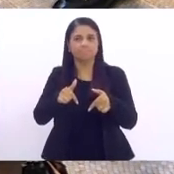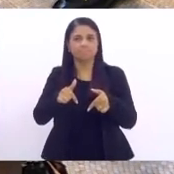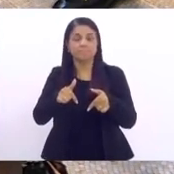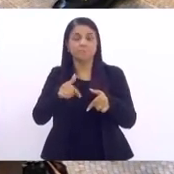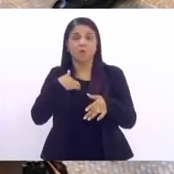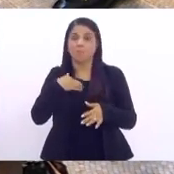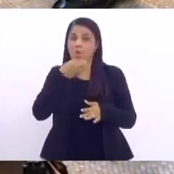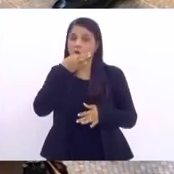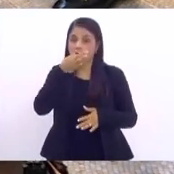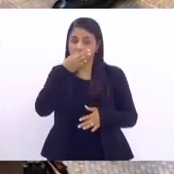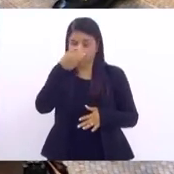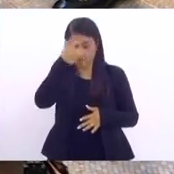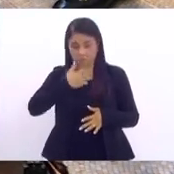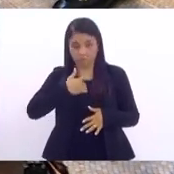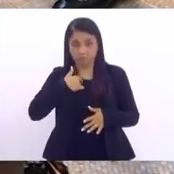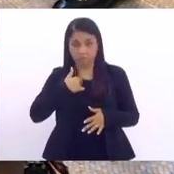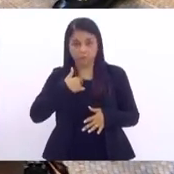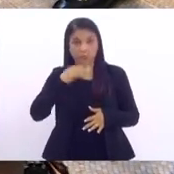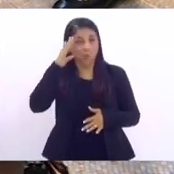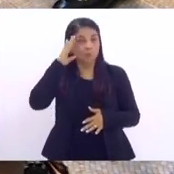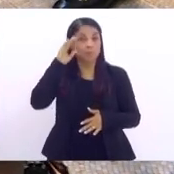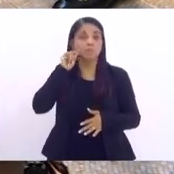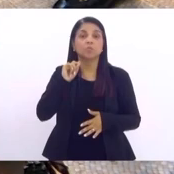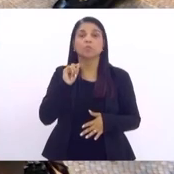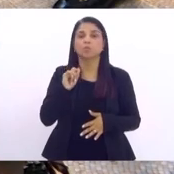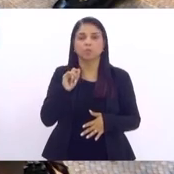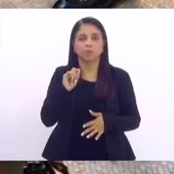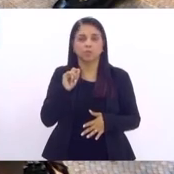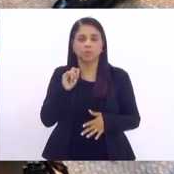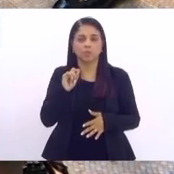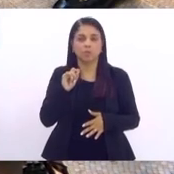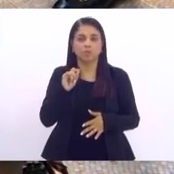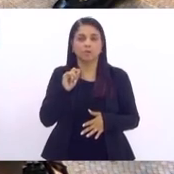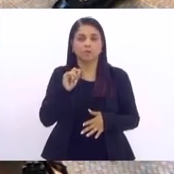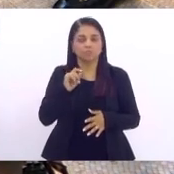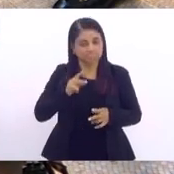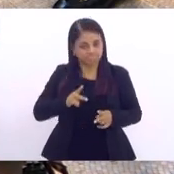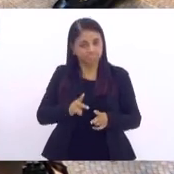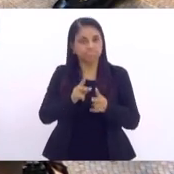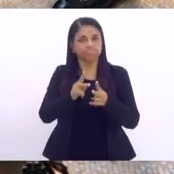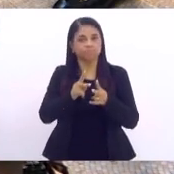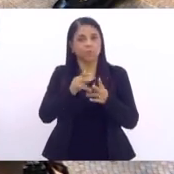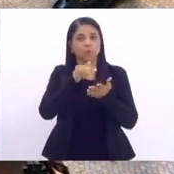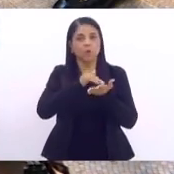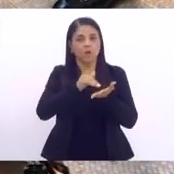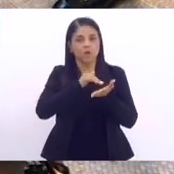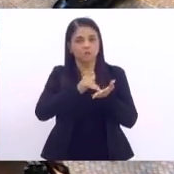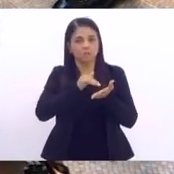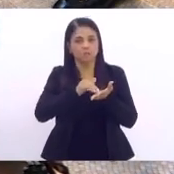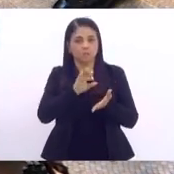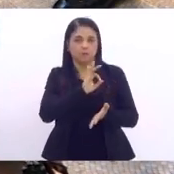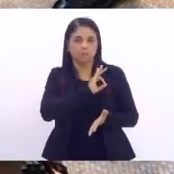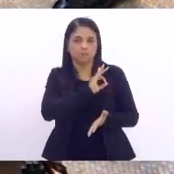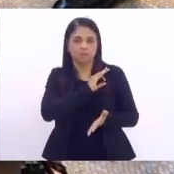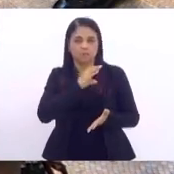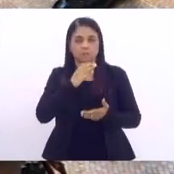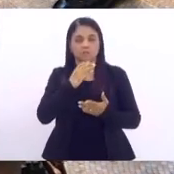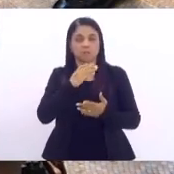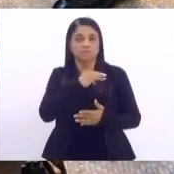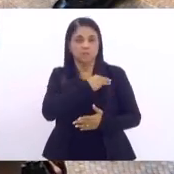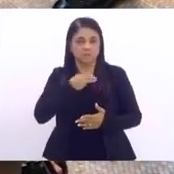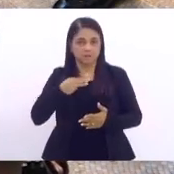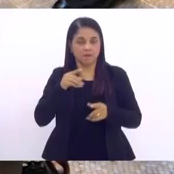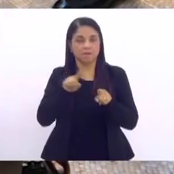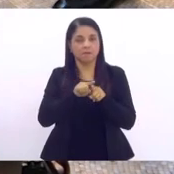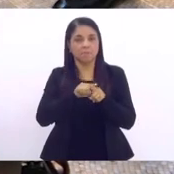principal, ele manteve as secretarias da Polícia Militar e da Polícia Civil